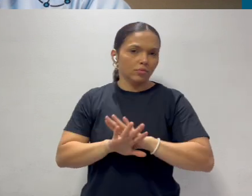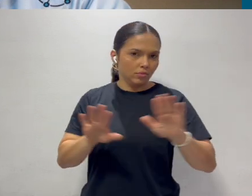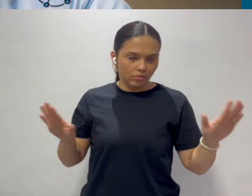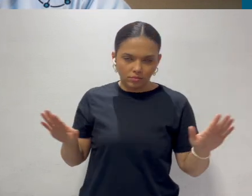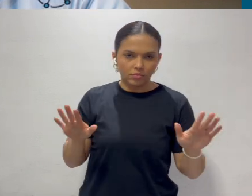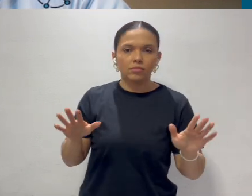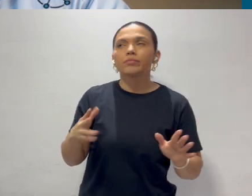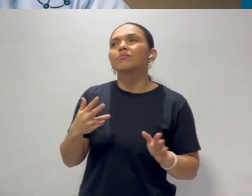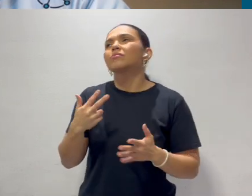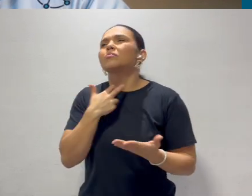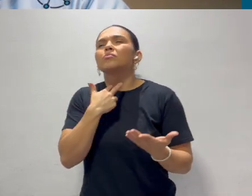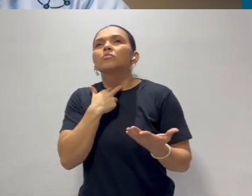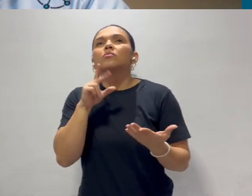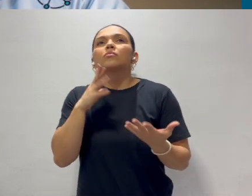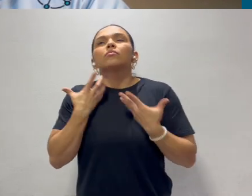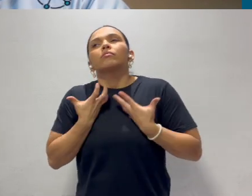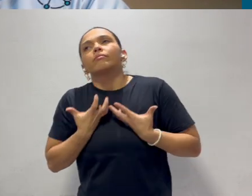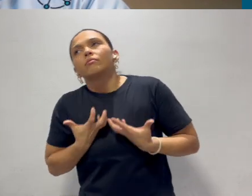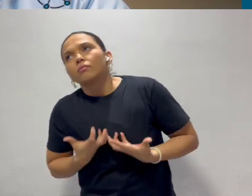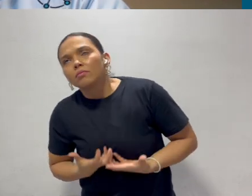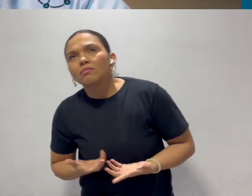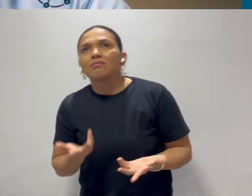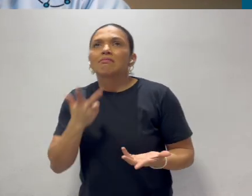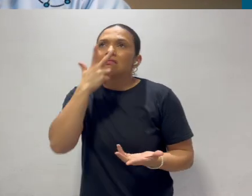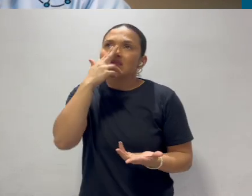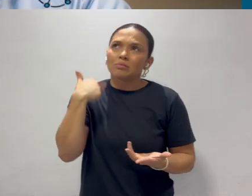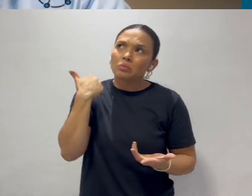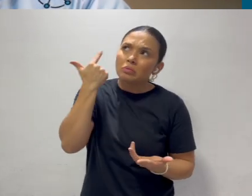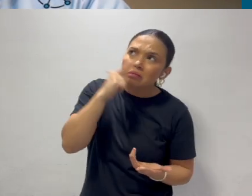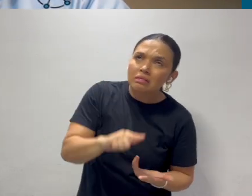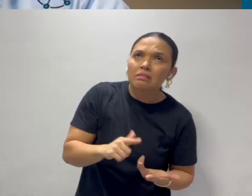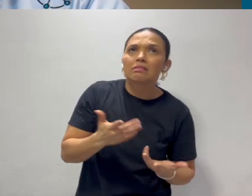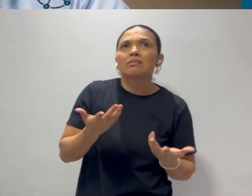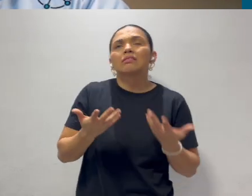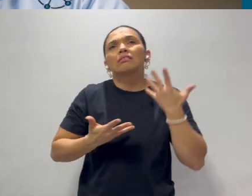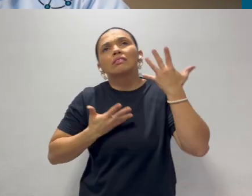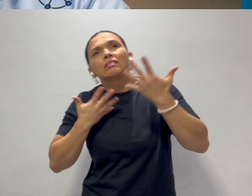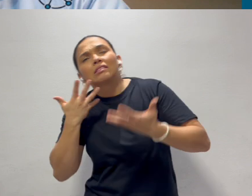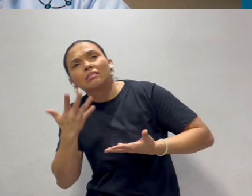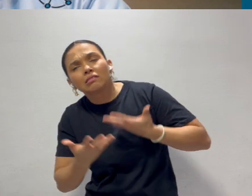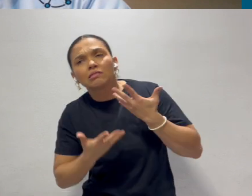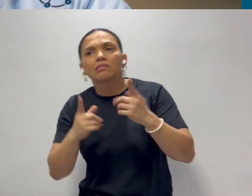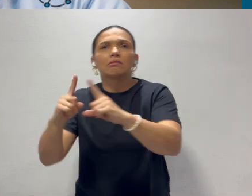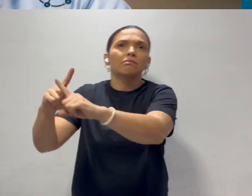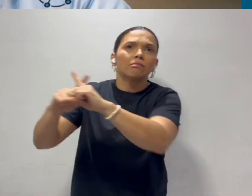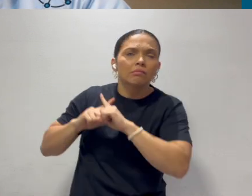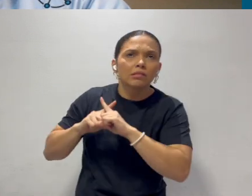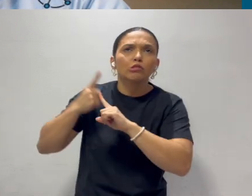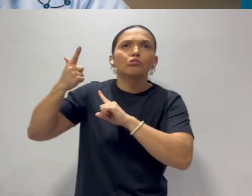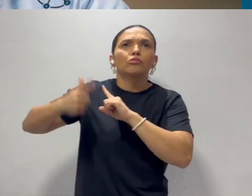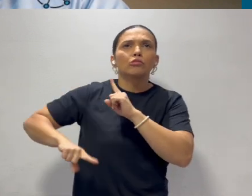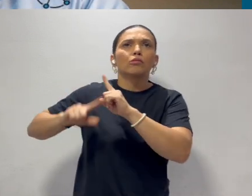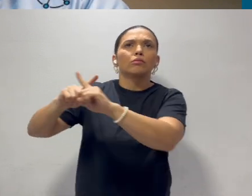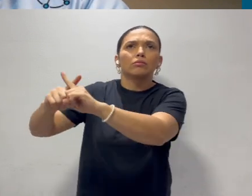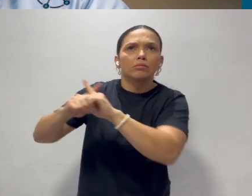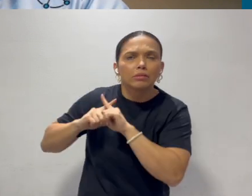naquela forma, sabe, aquela forma cansativa, de assim, poxa, será que eu vou me aposentar? Já vai novamente um outro indeferimento? Não. O que